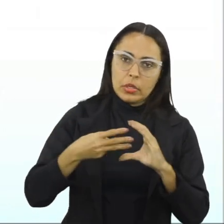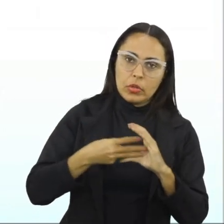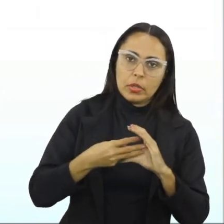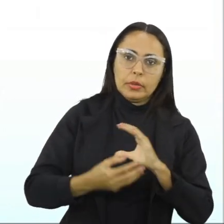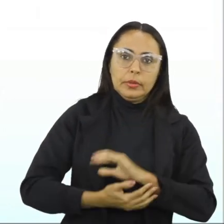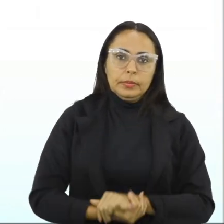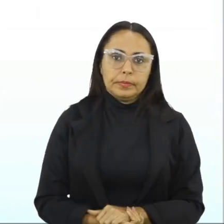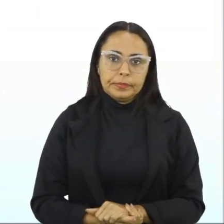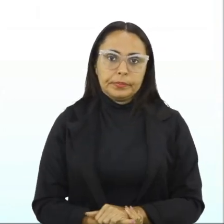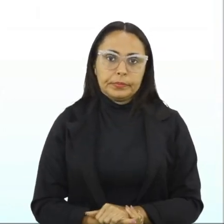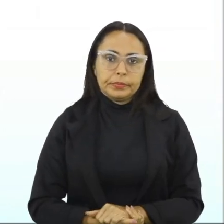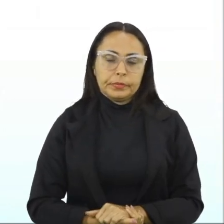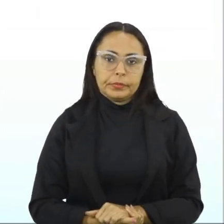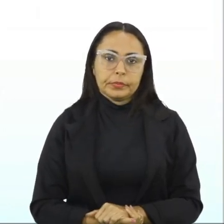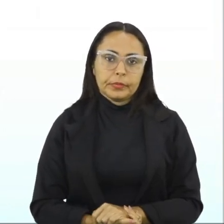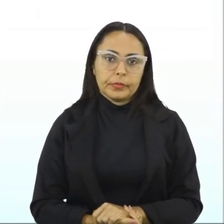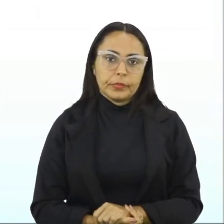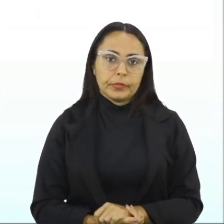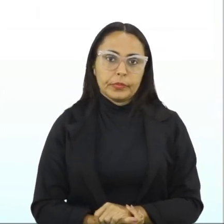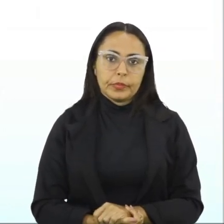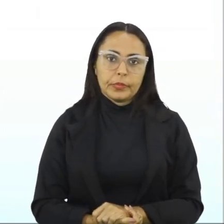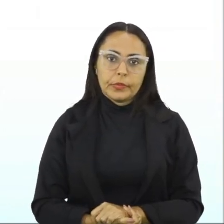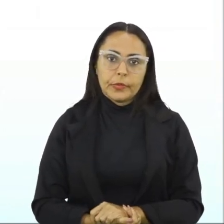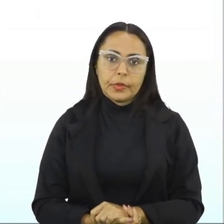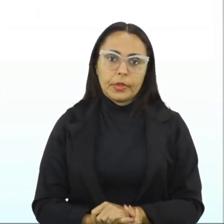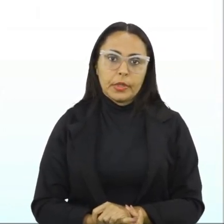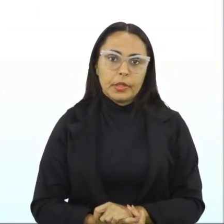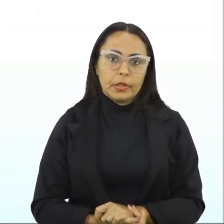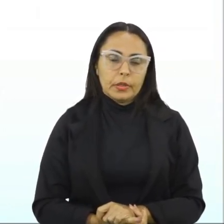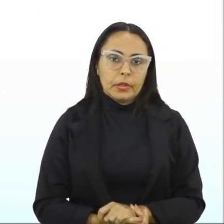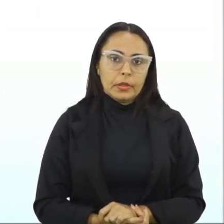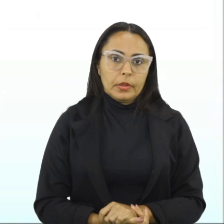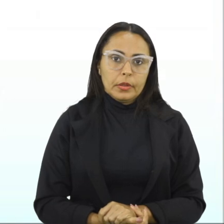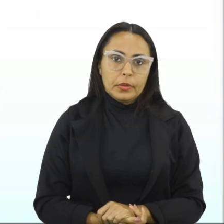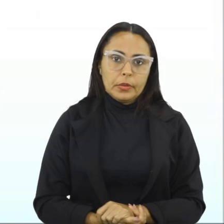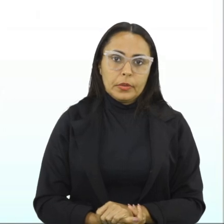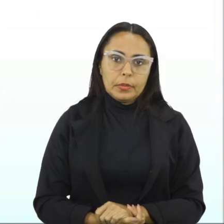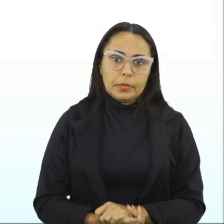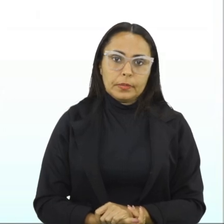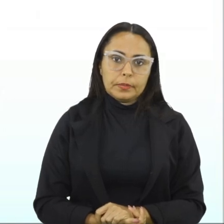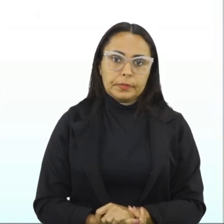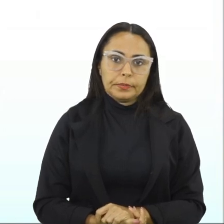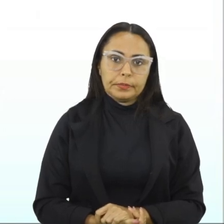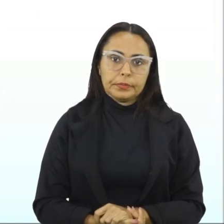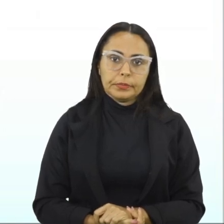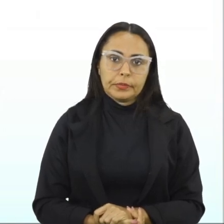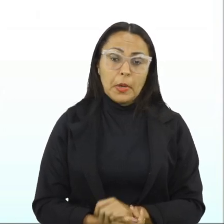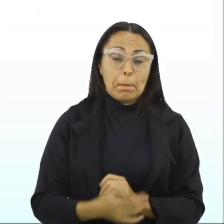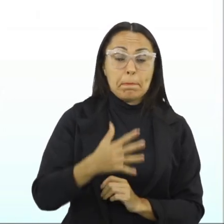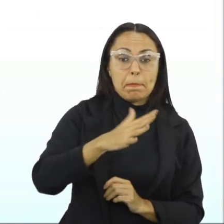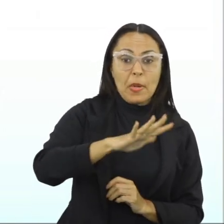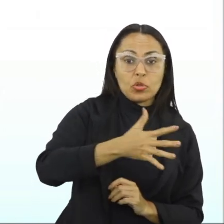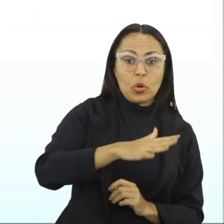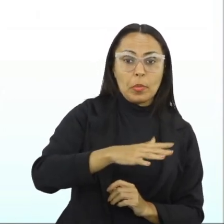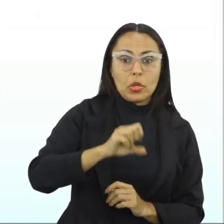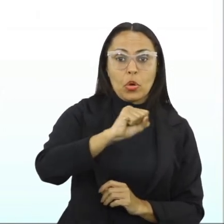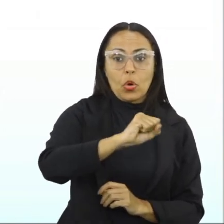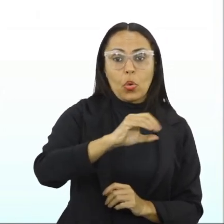assim, ó. Na célula vegetal, isso aqui pode variar. A gente vai colocar mais ou